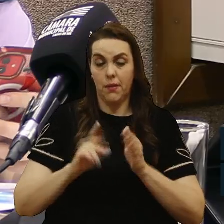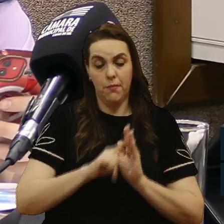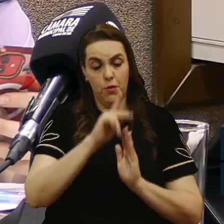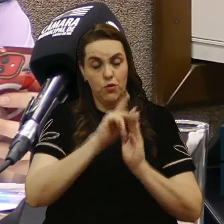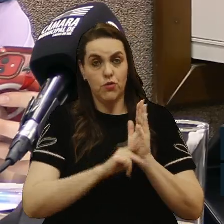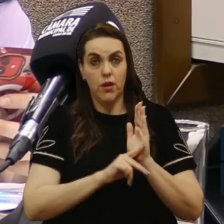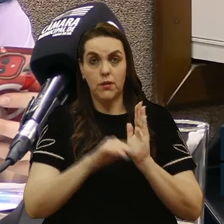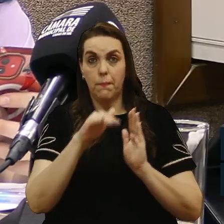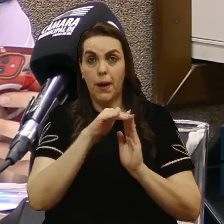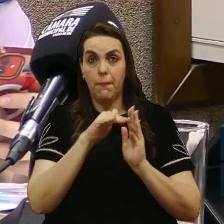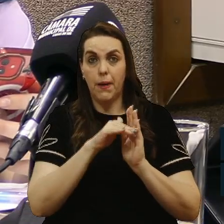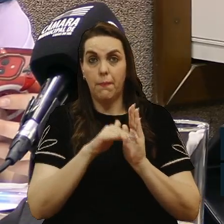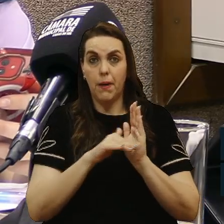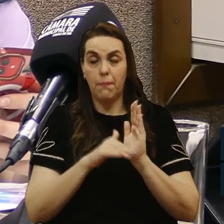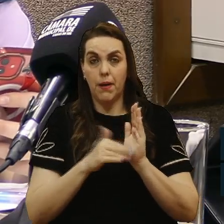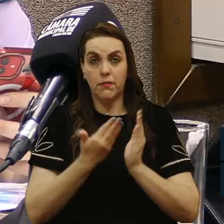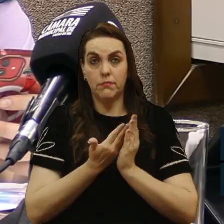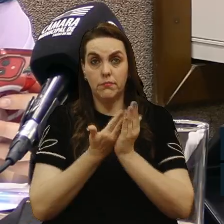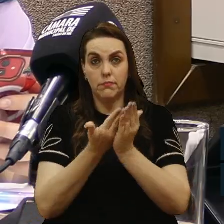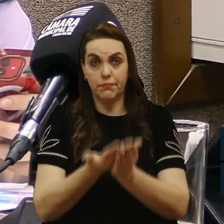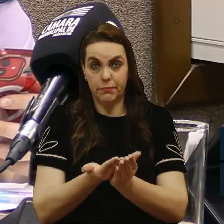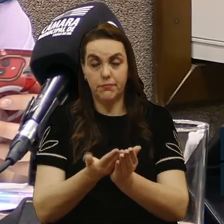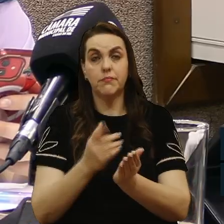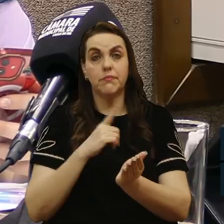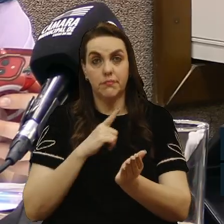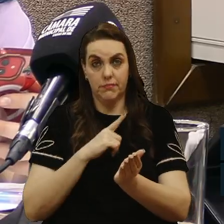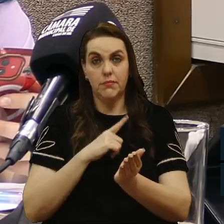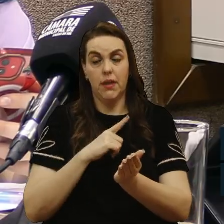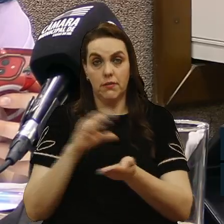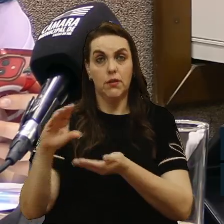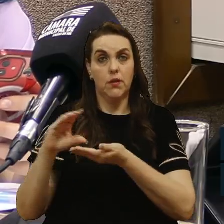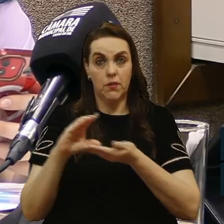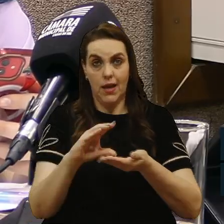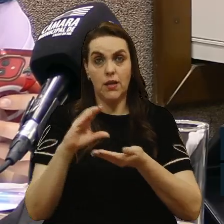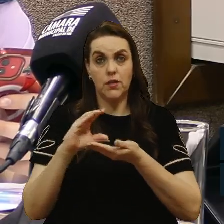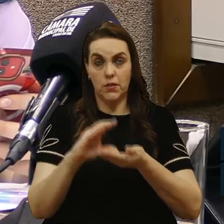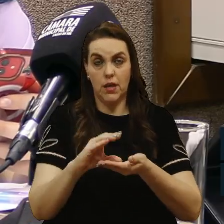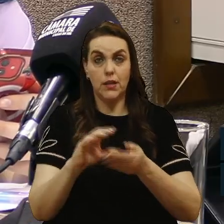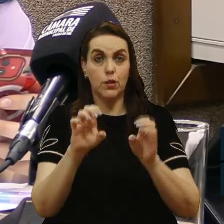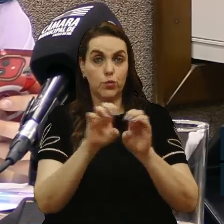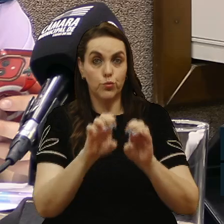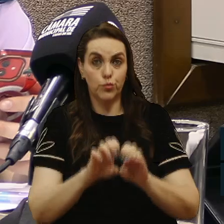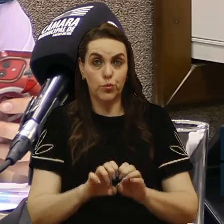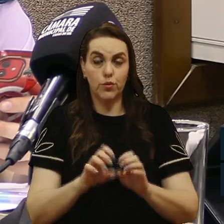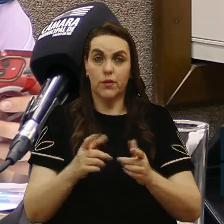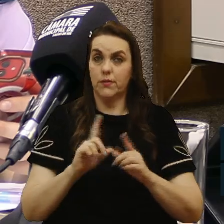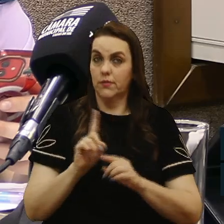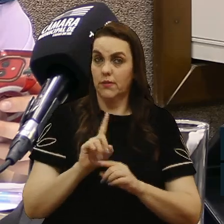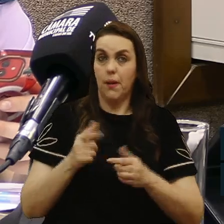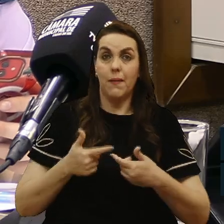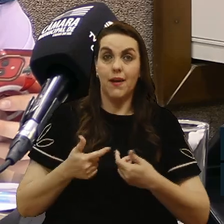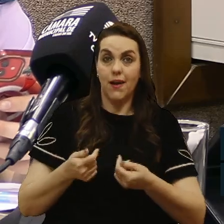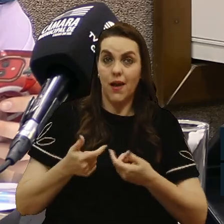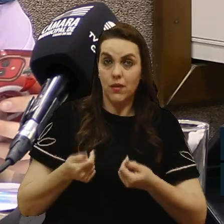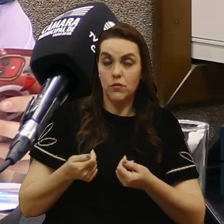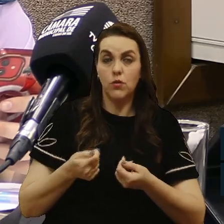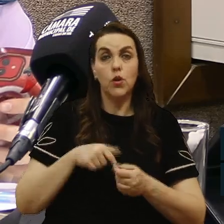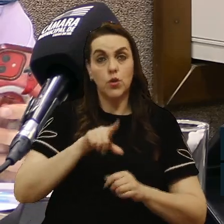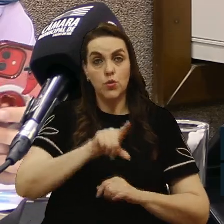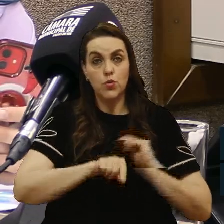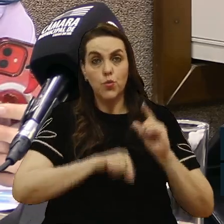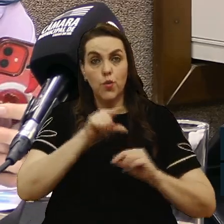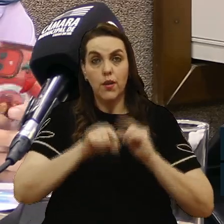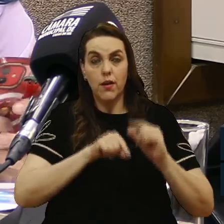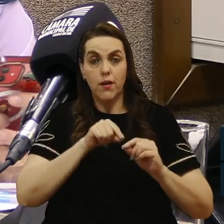que, salvo o melhor juízo, tem um banco de projetos para custeio, não para estrutura, e nós poderíamos escolher dentre os projetos de